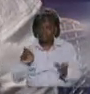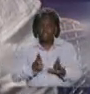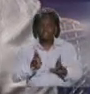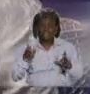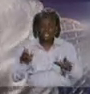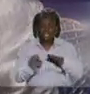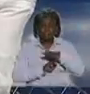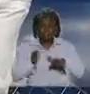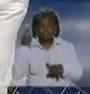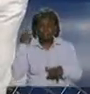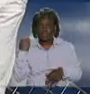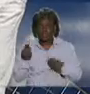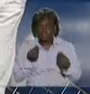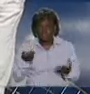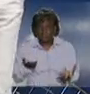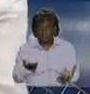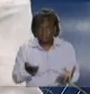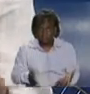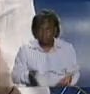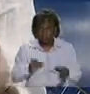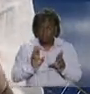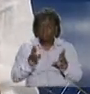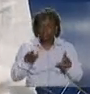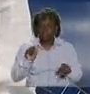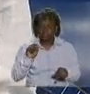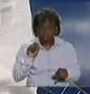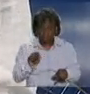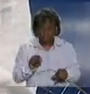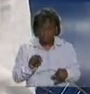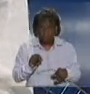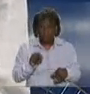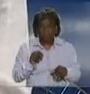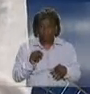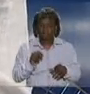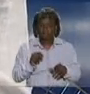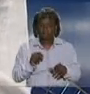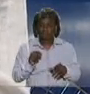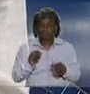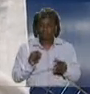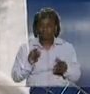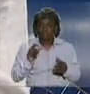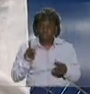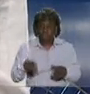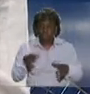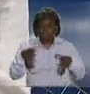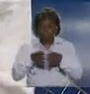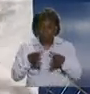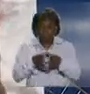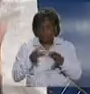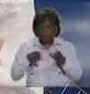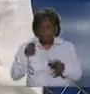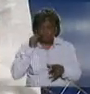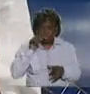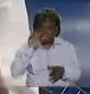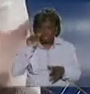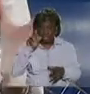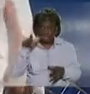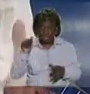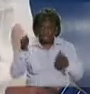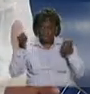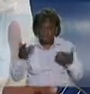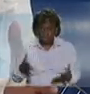as diferencia de uma empresa tradicional. O que as diferencia, que as caracteriza, né, são organizações, como a Carla